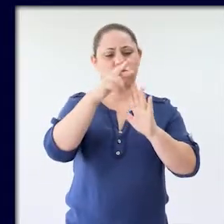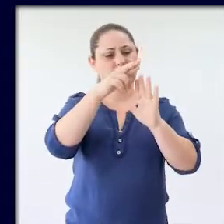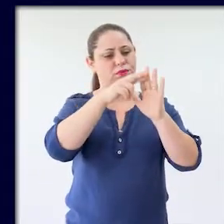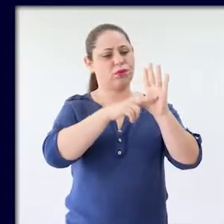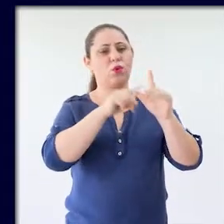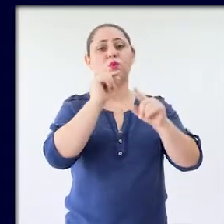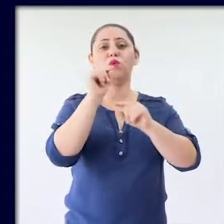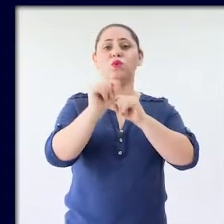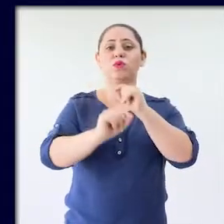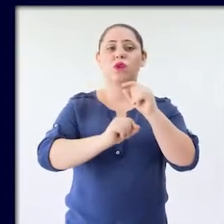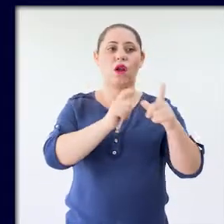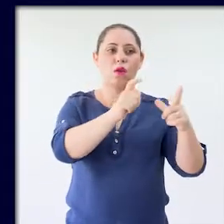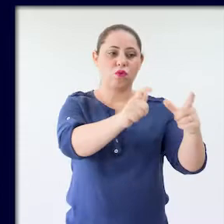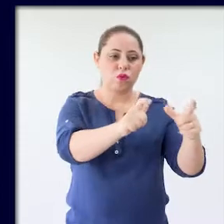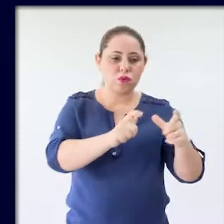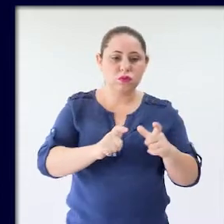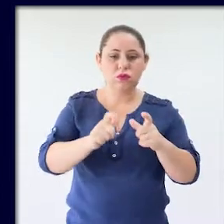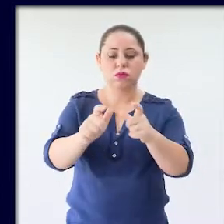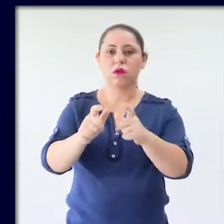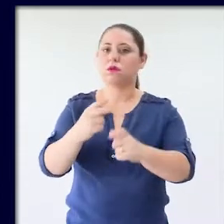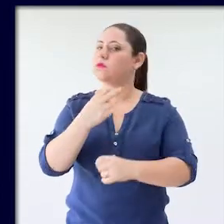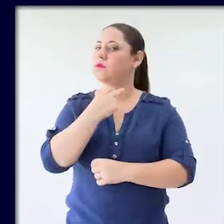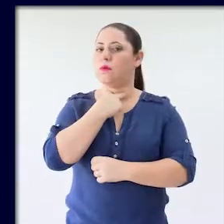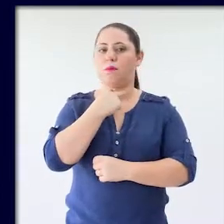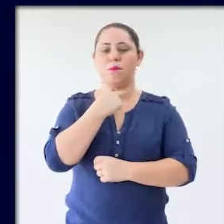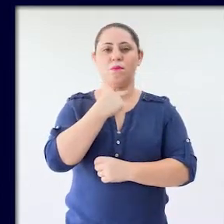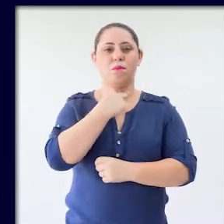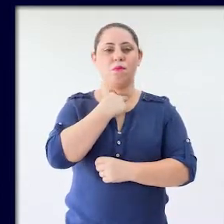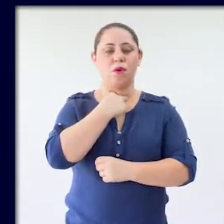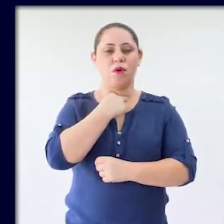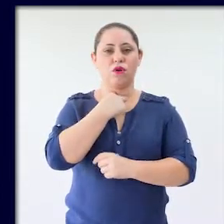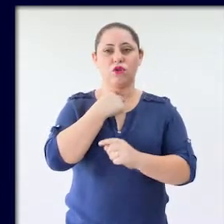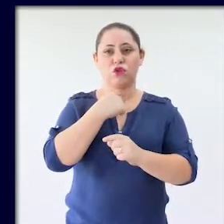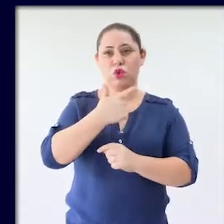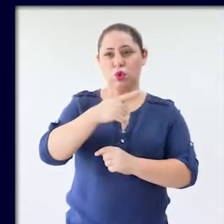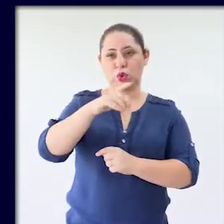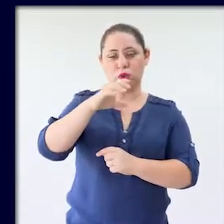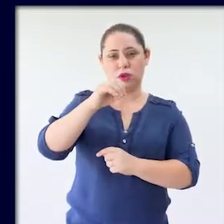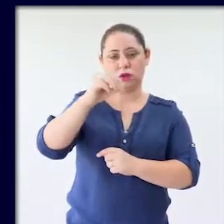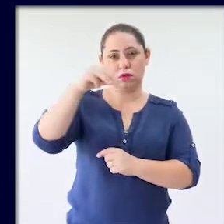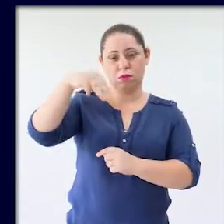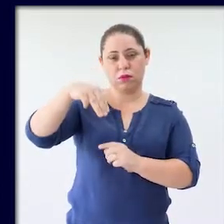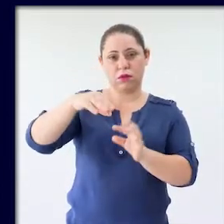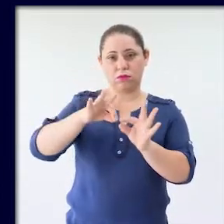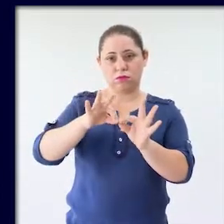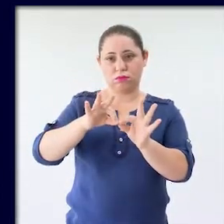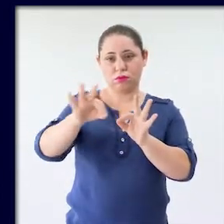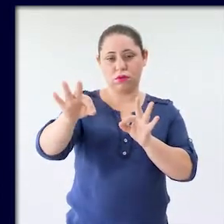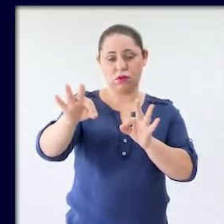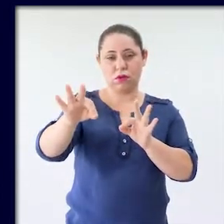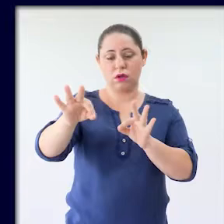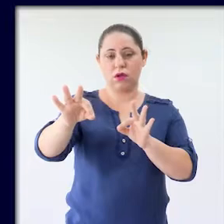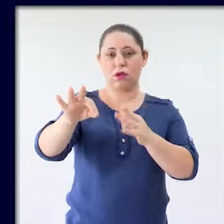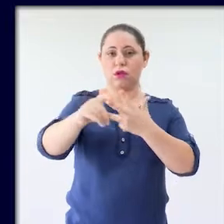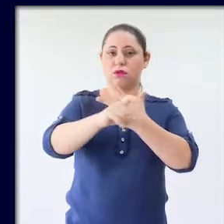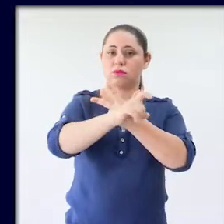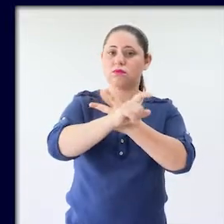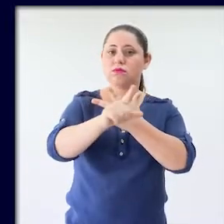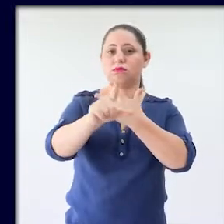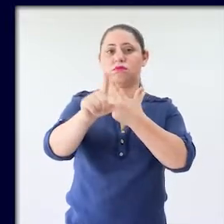Existe também uma restrição no que se refere aos locais. Não pode passar a menos de 200 metros da sede do